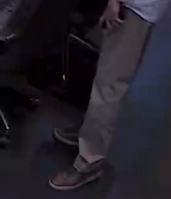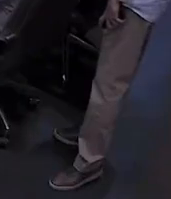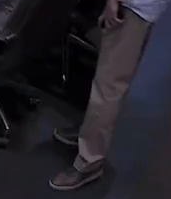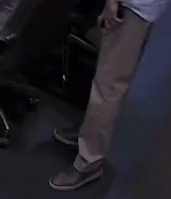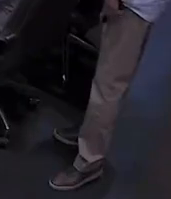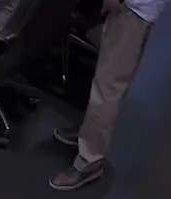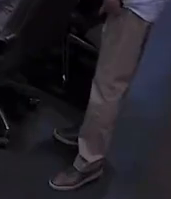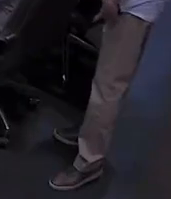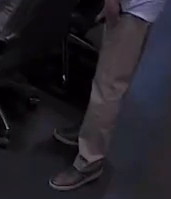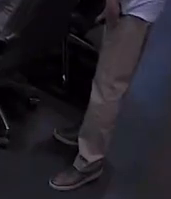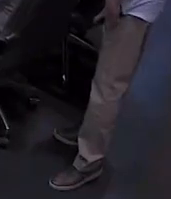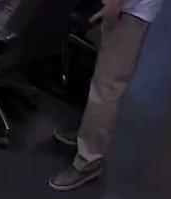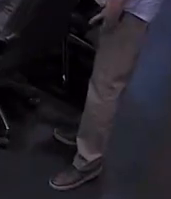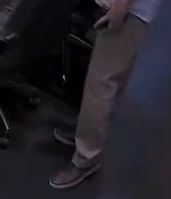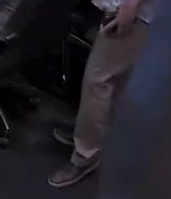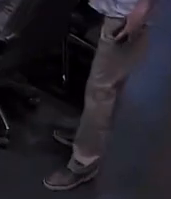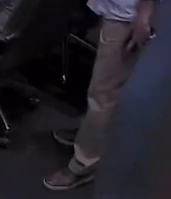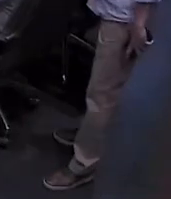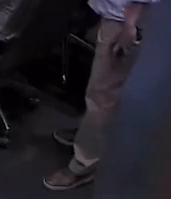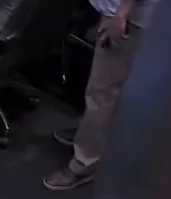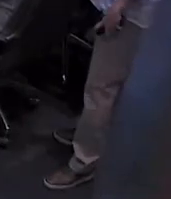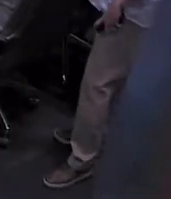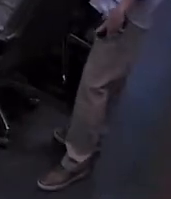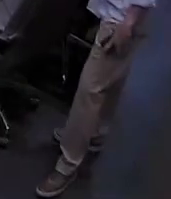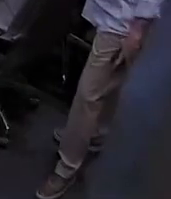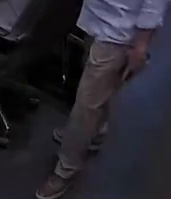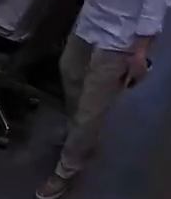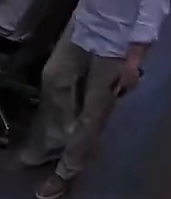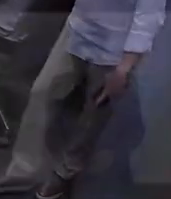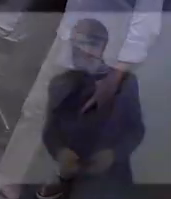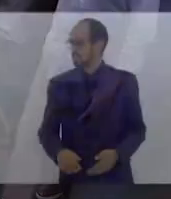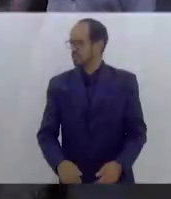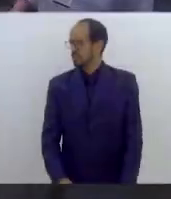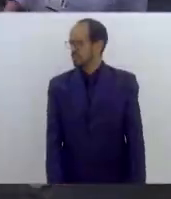Boa noite a todas e todos. Boa noite.